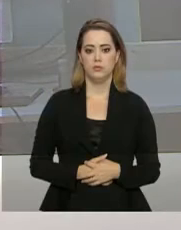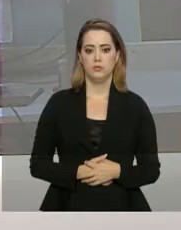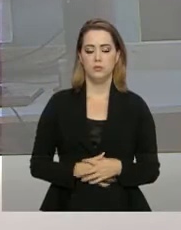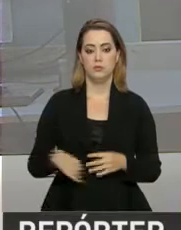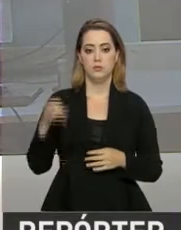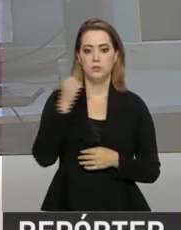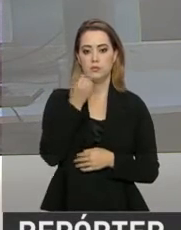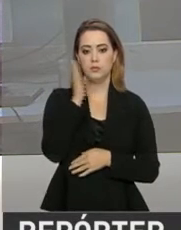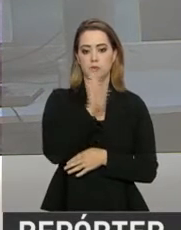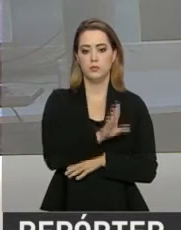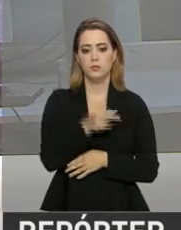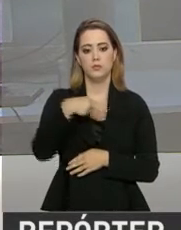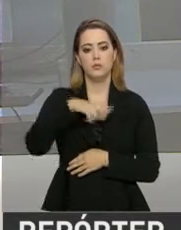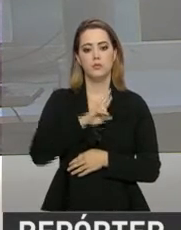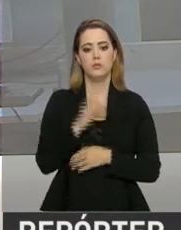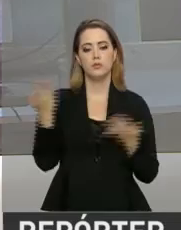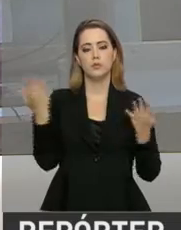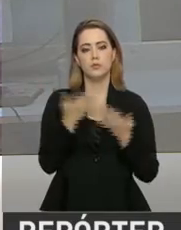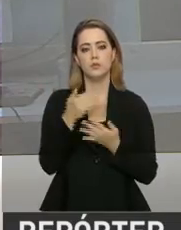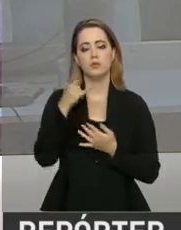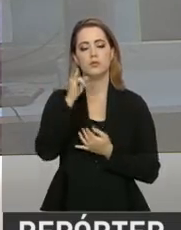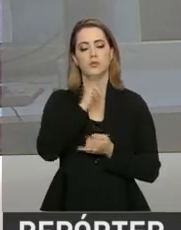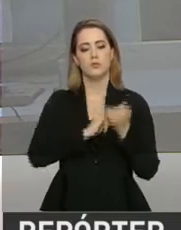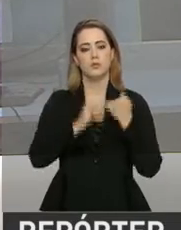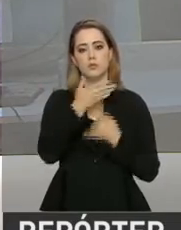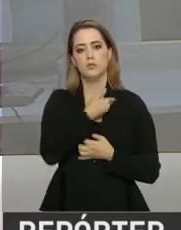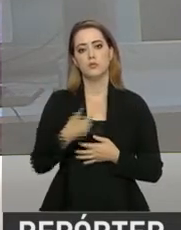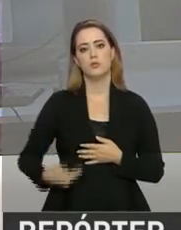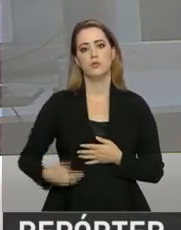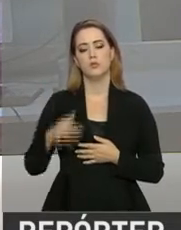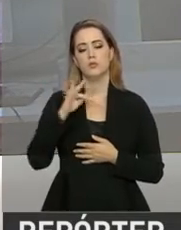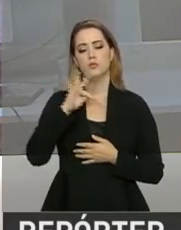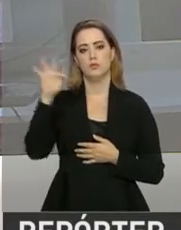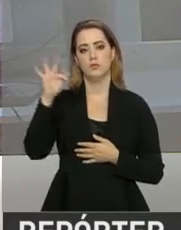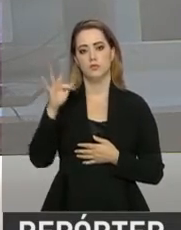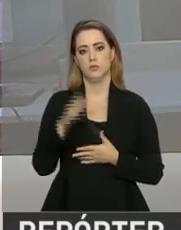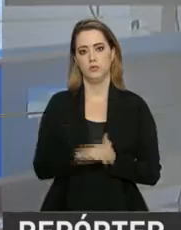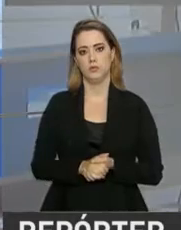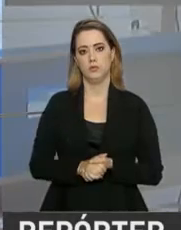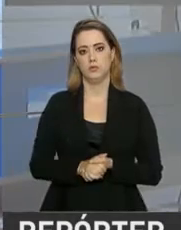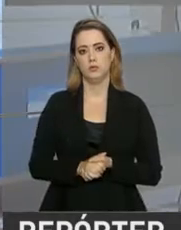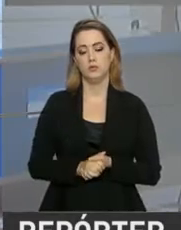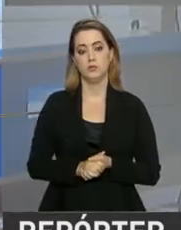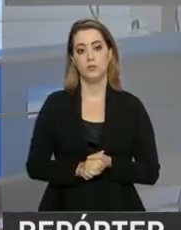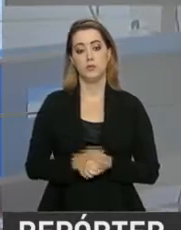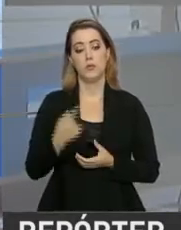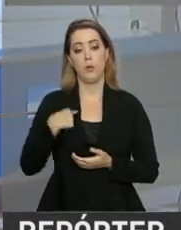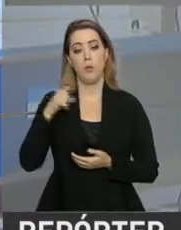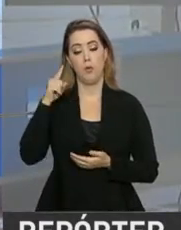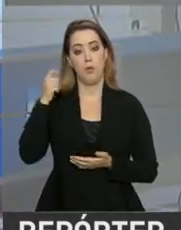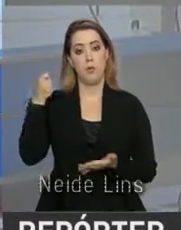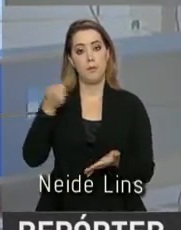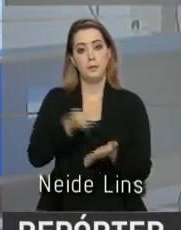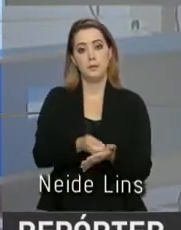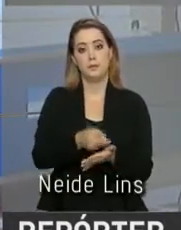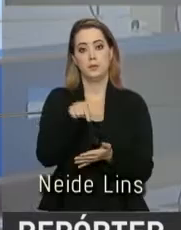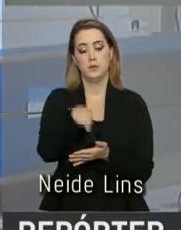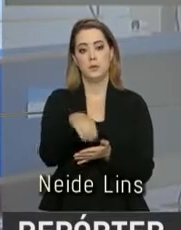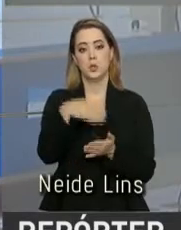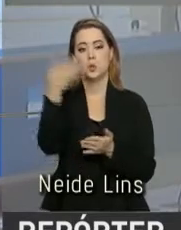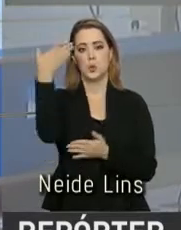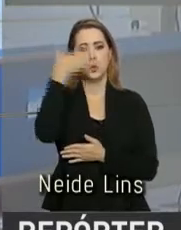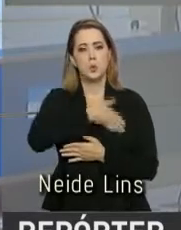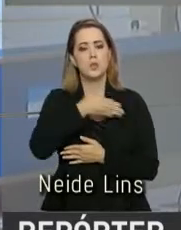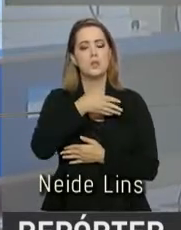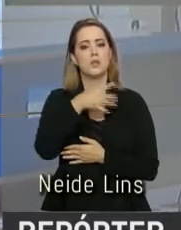Olá, boa tarde. O repórter NBR está de volta com as notícias do Poder Executivo Federal. A obrigatoriedade do exame toxicológico